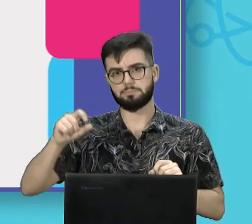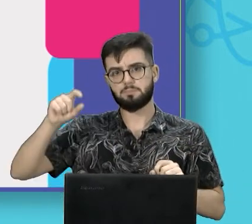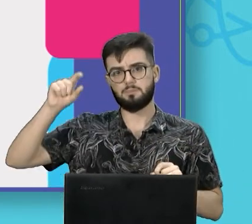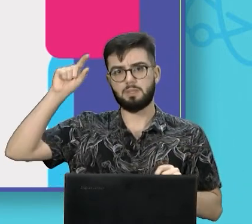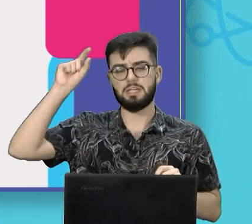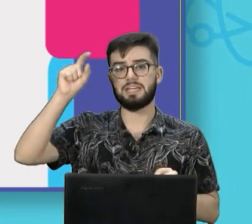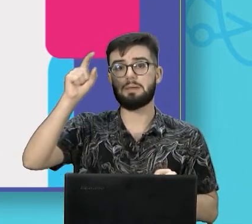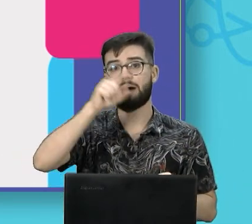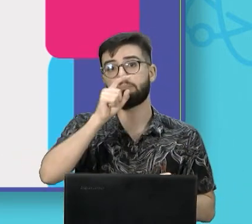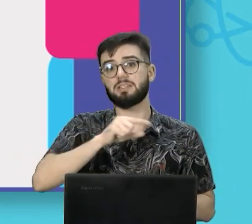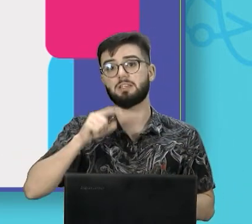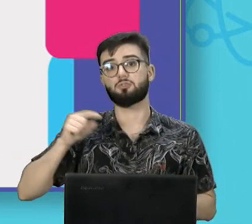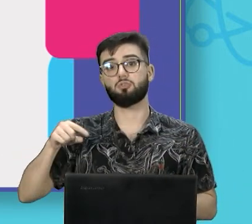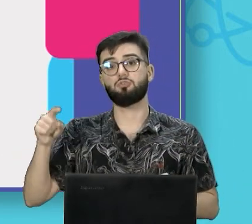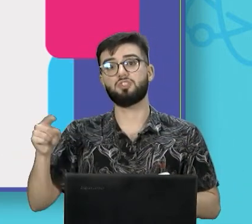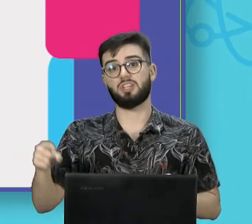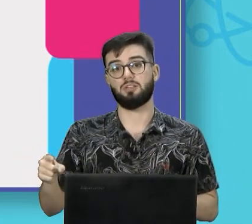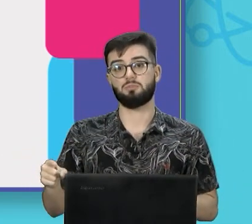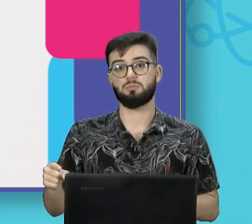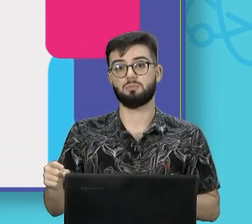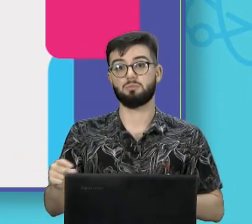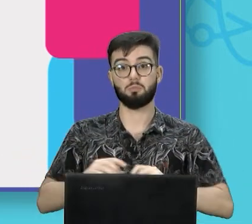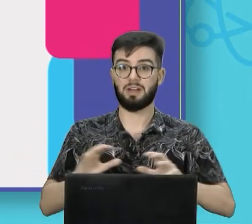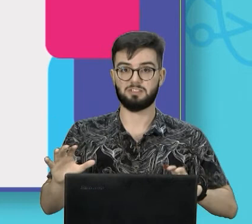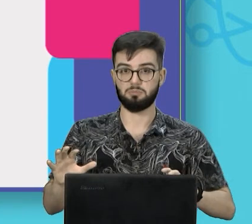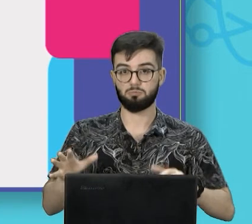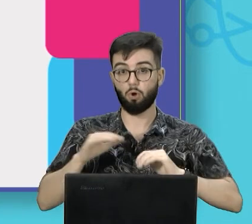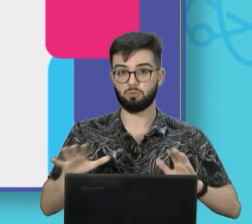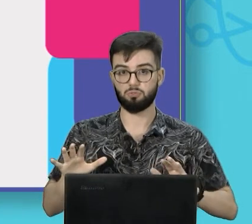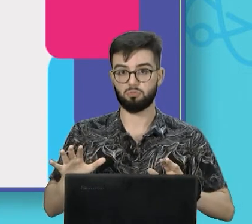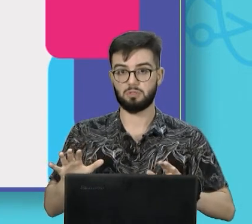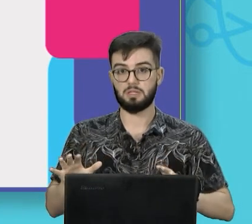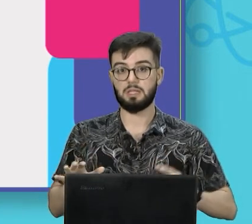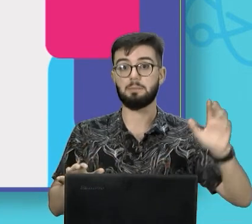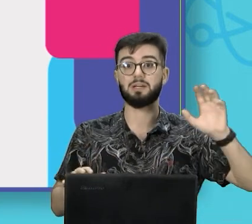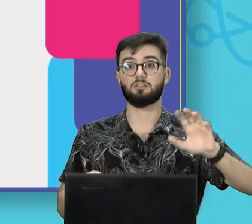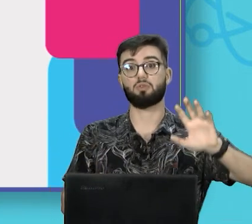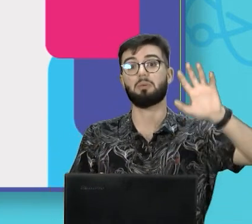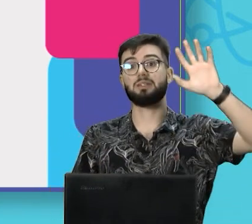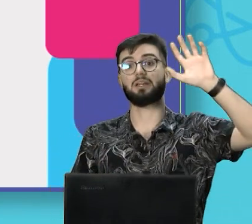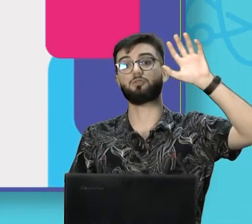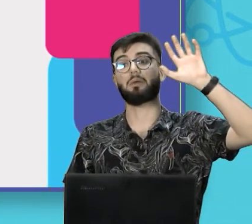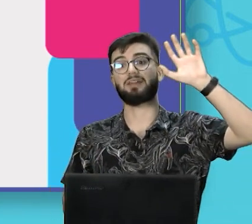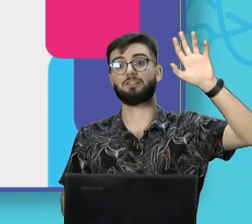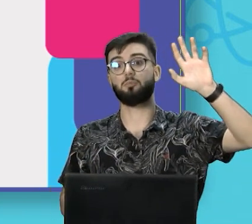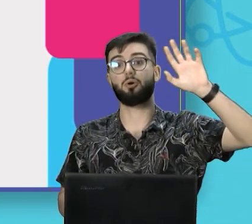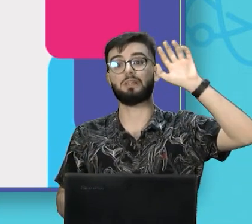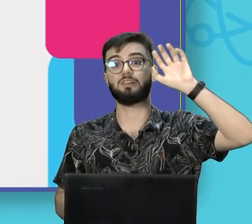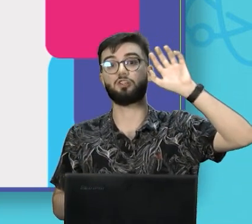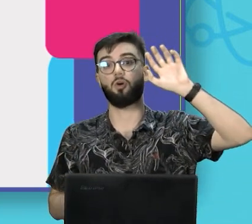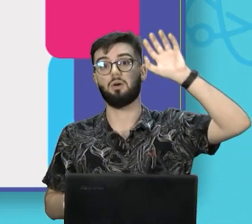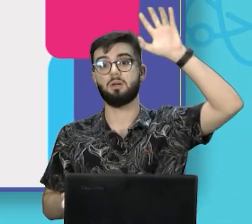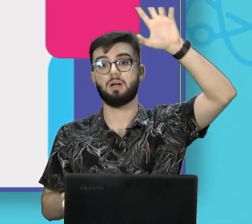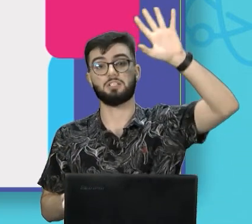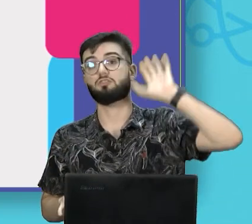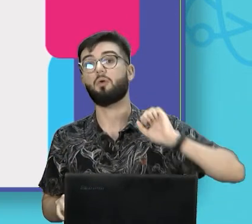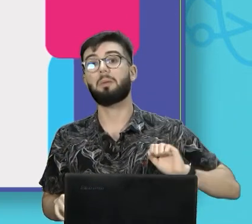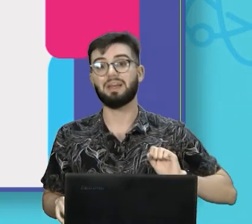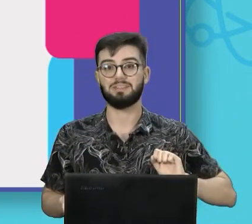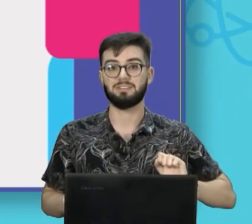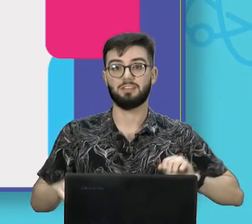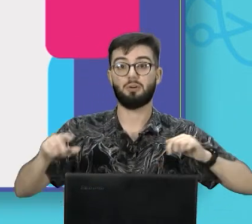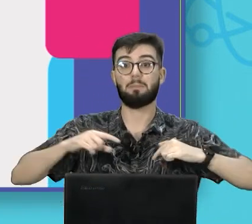independência e queimar a bandeira de todos os estados do Brasil todos e manter sua bandeira do Brasil porque ele dizia